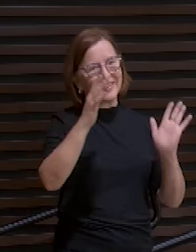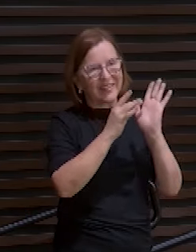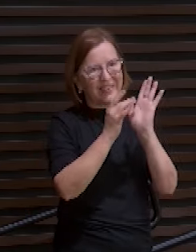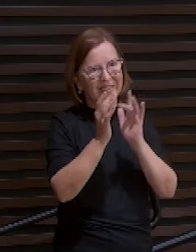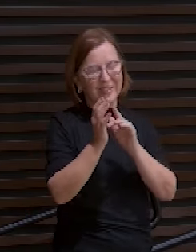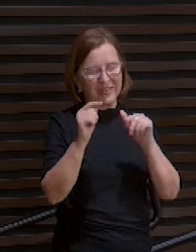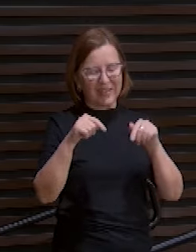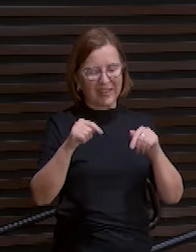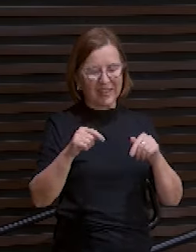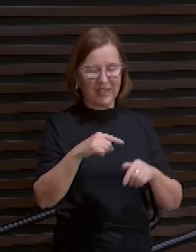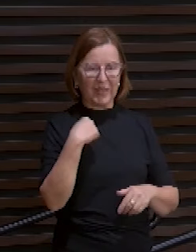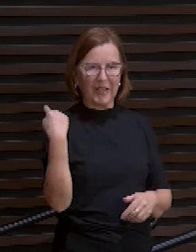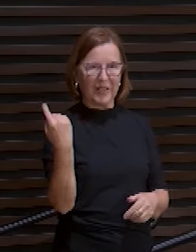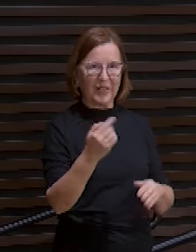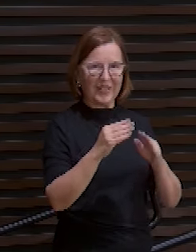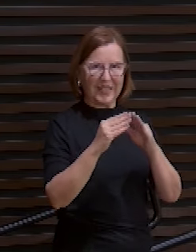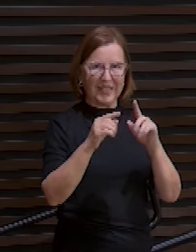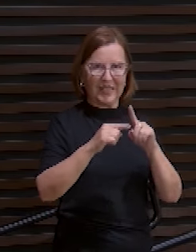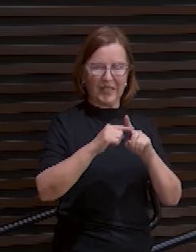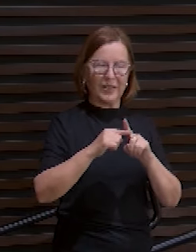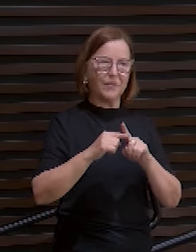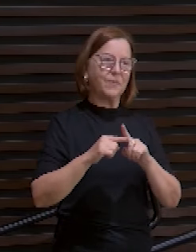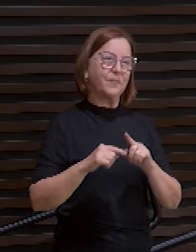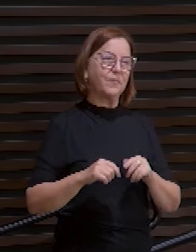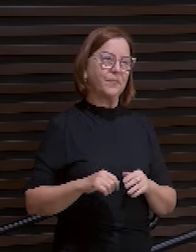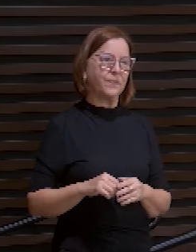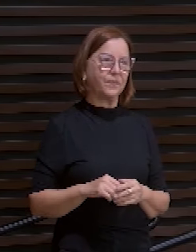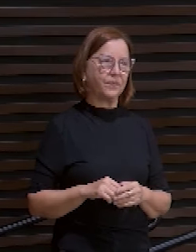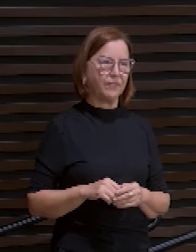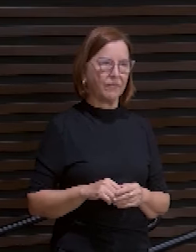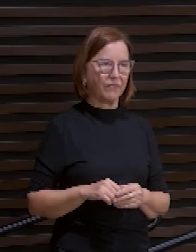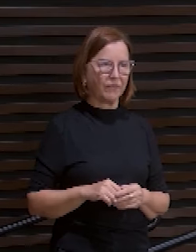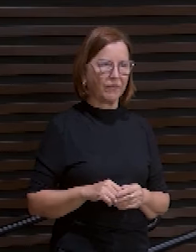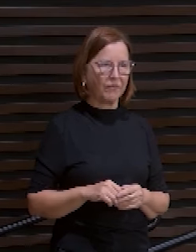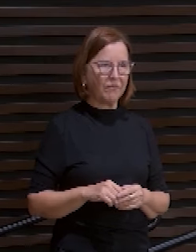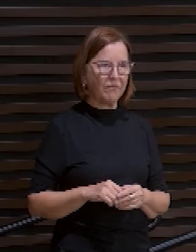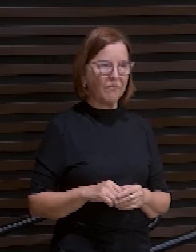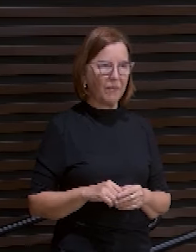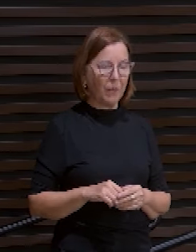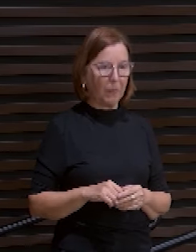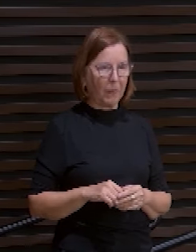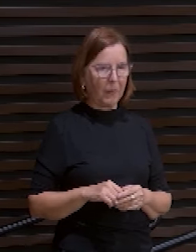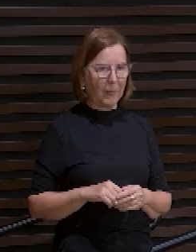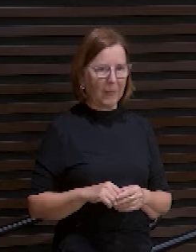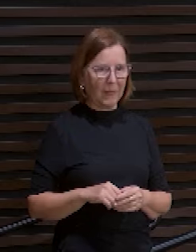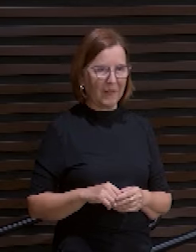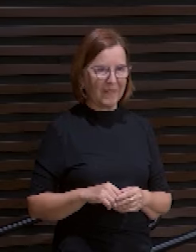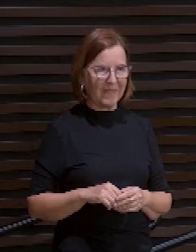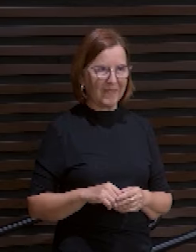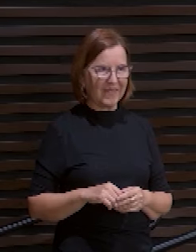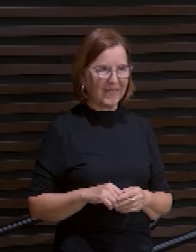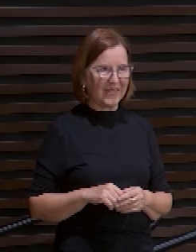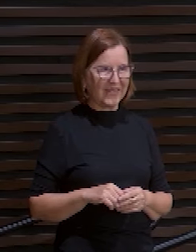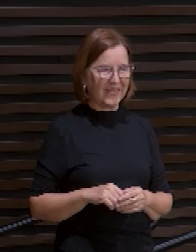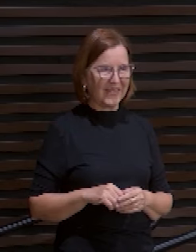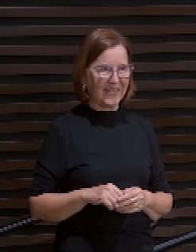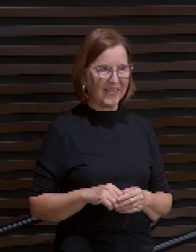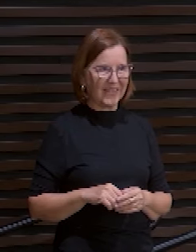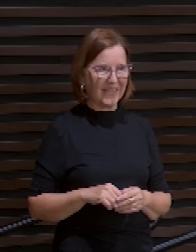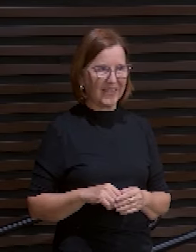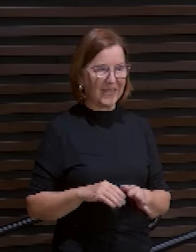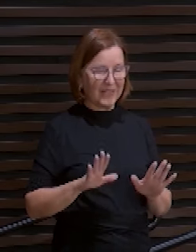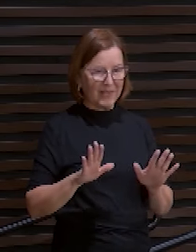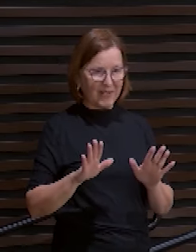comunidade passar um uma tarefinha de casa Professor tem muito disso né tarefinha de casa